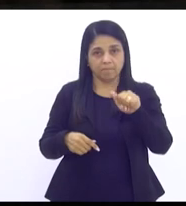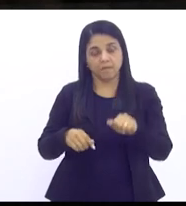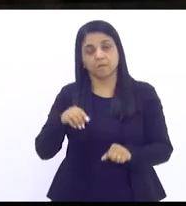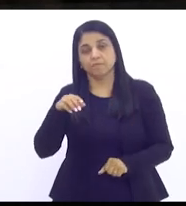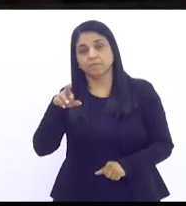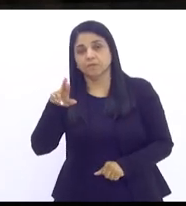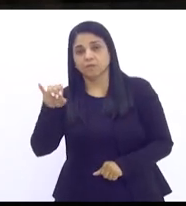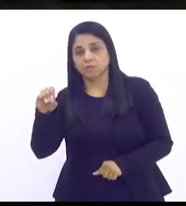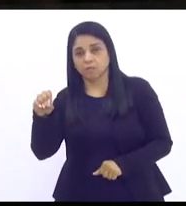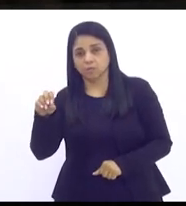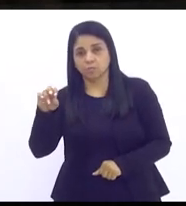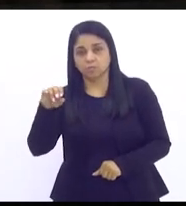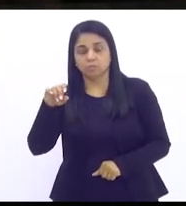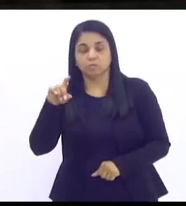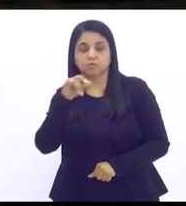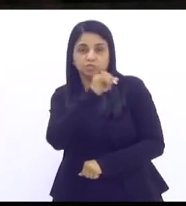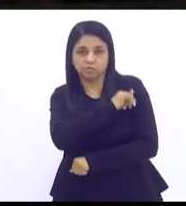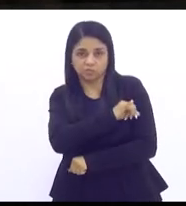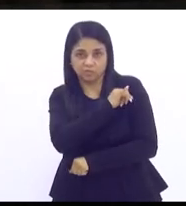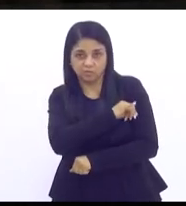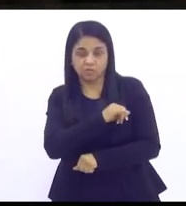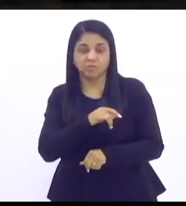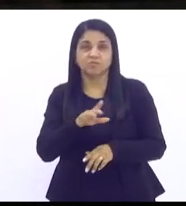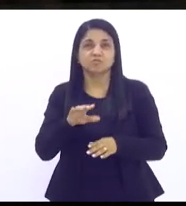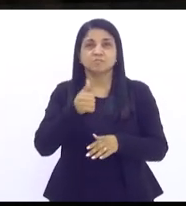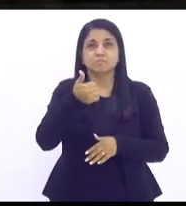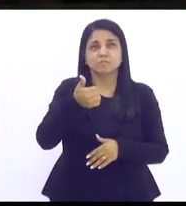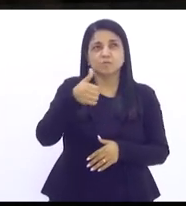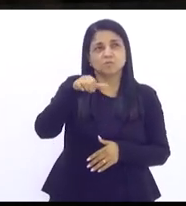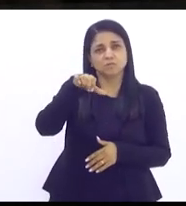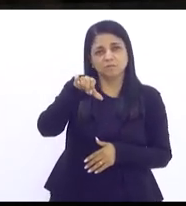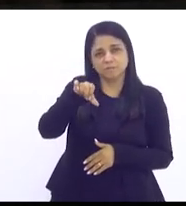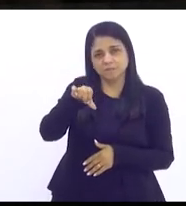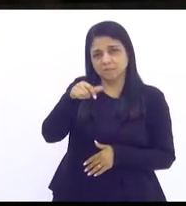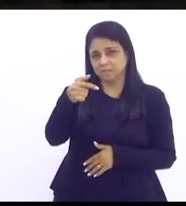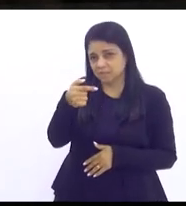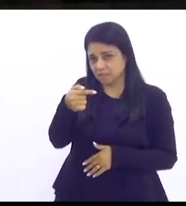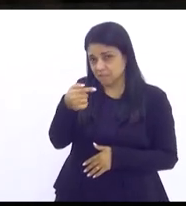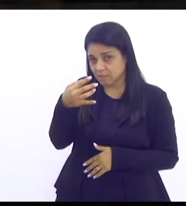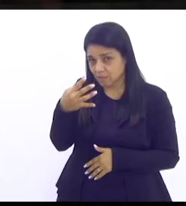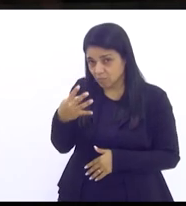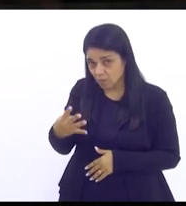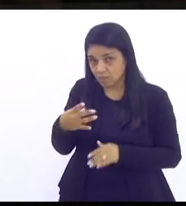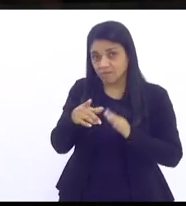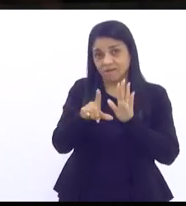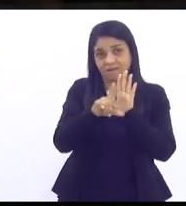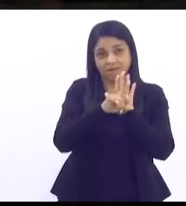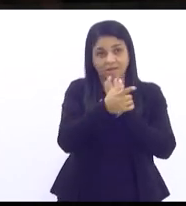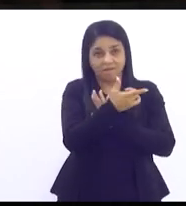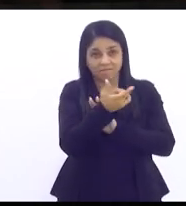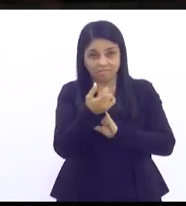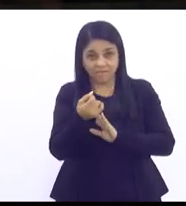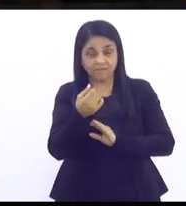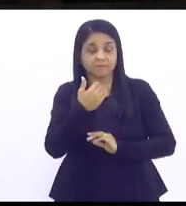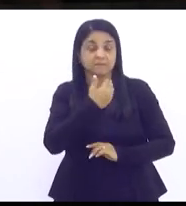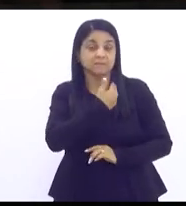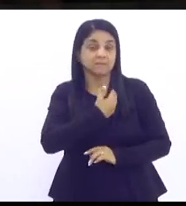Complementar 20, de 1974, delegou ao governador